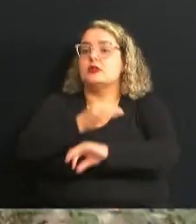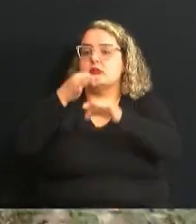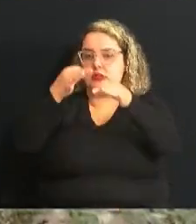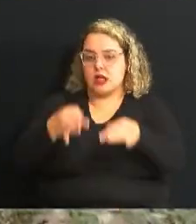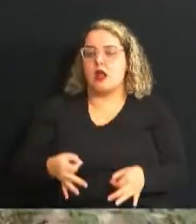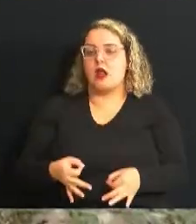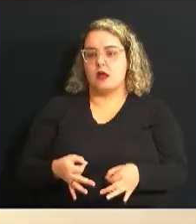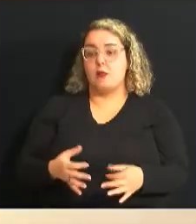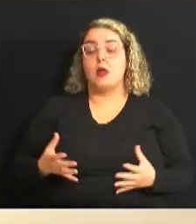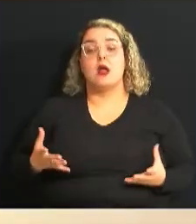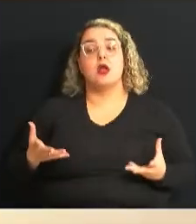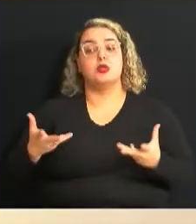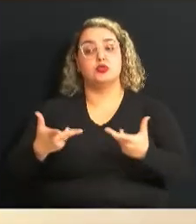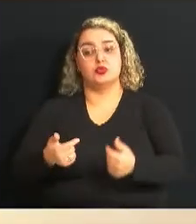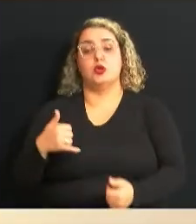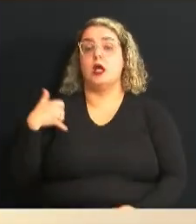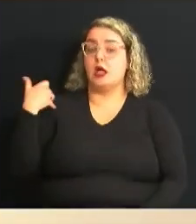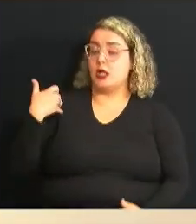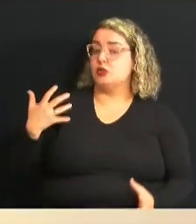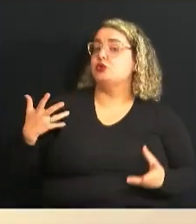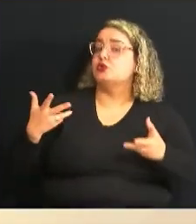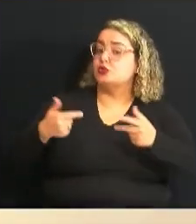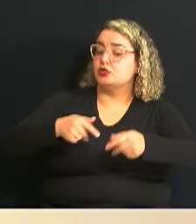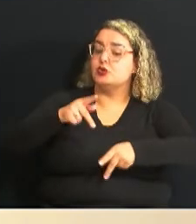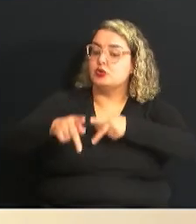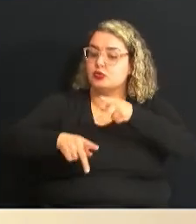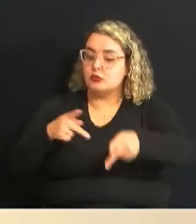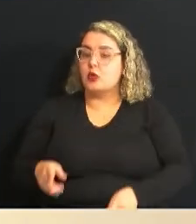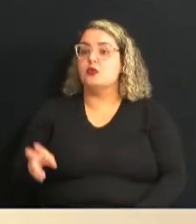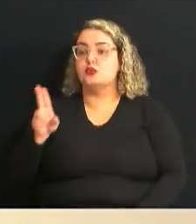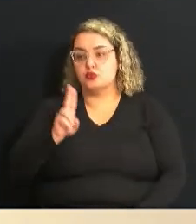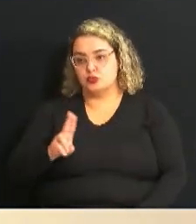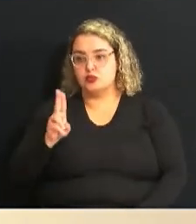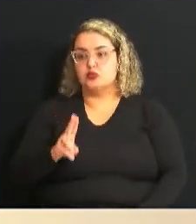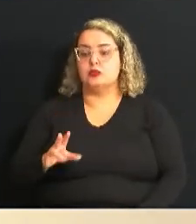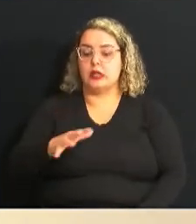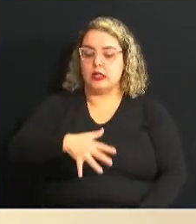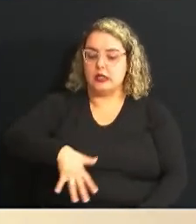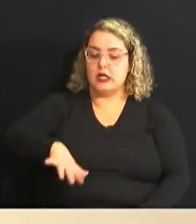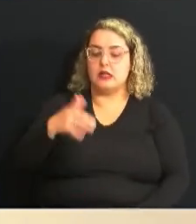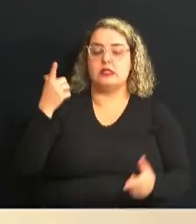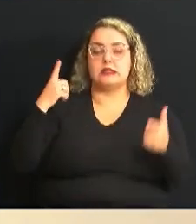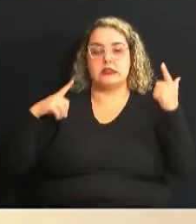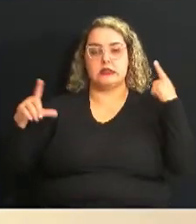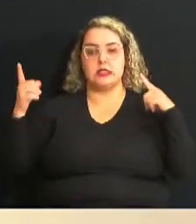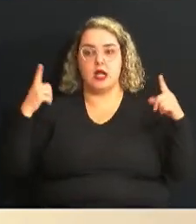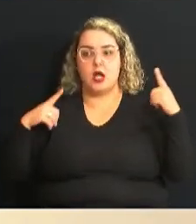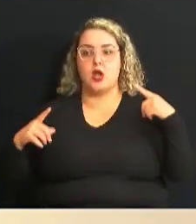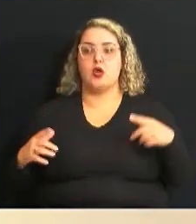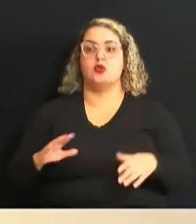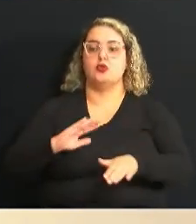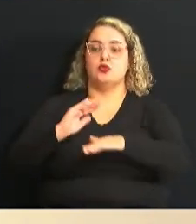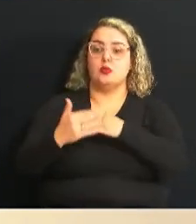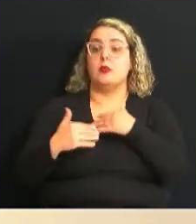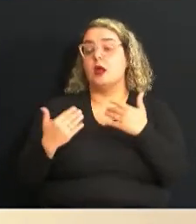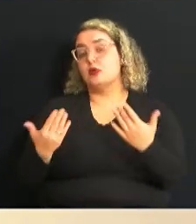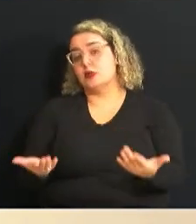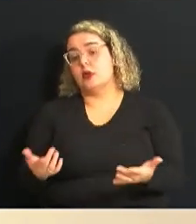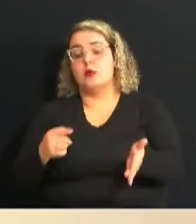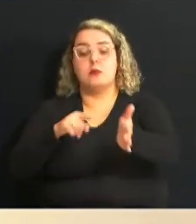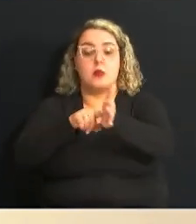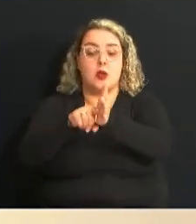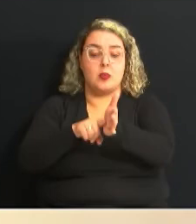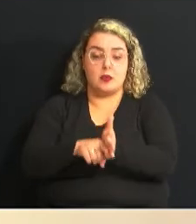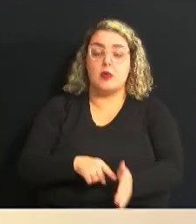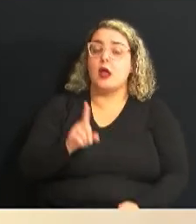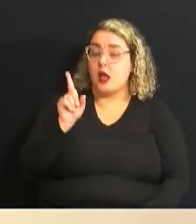que todas as idades, toda a população utilize das áreas destinadas ao lazer no bairro. Então, os questionamentos também são nesse